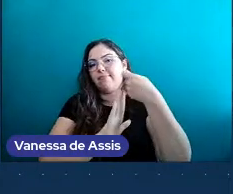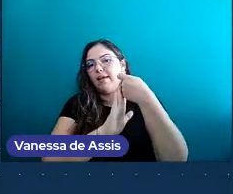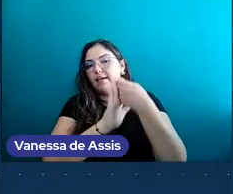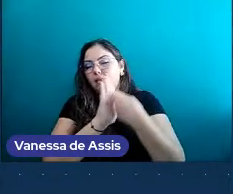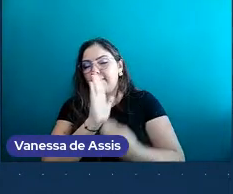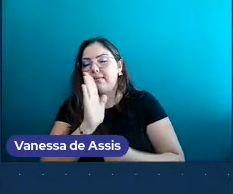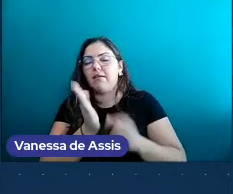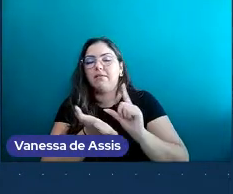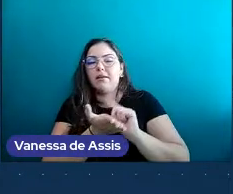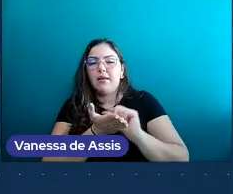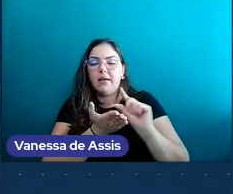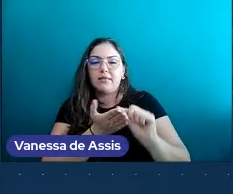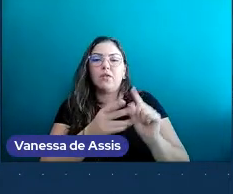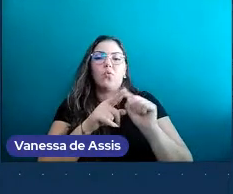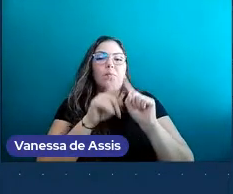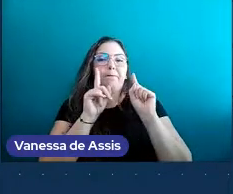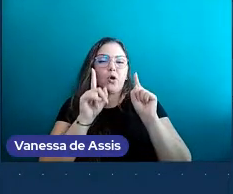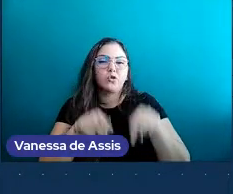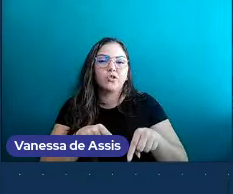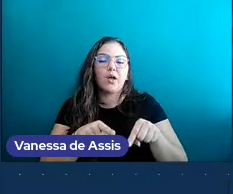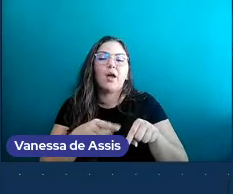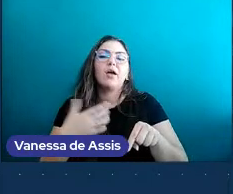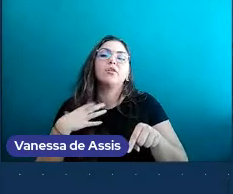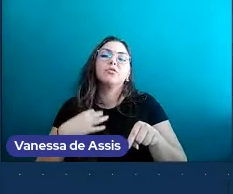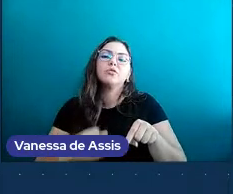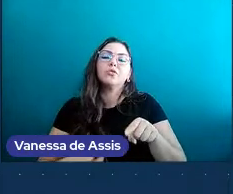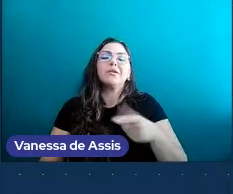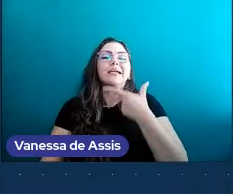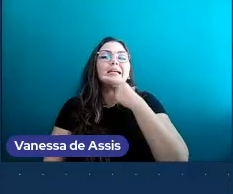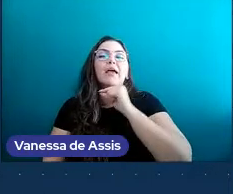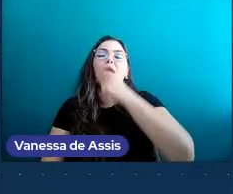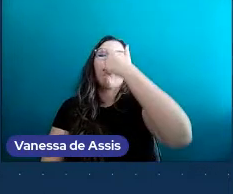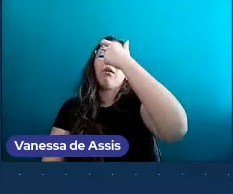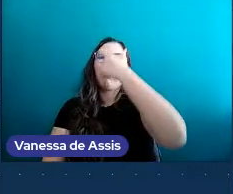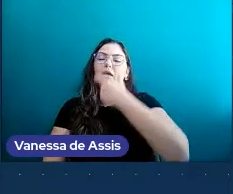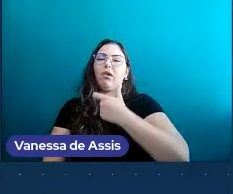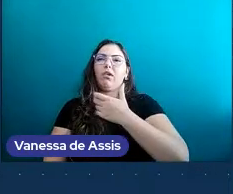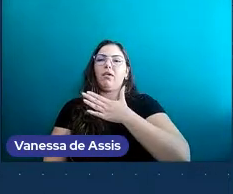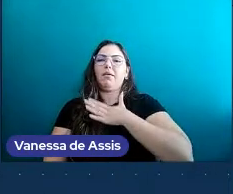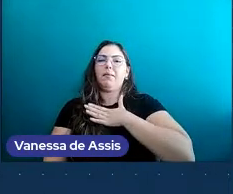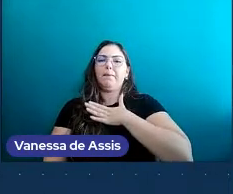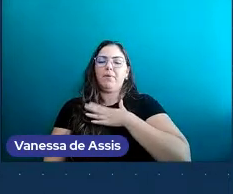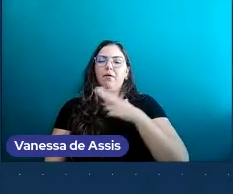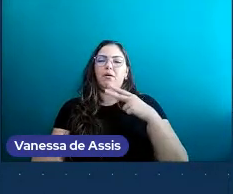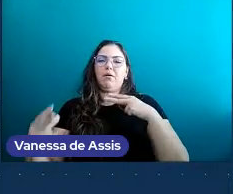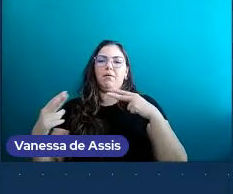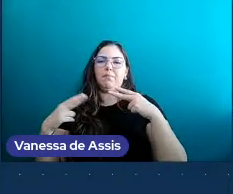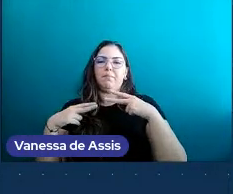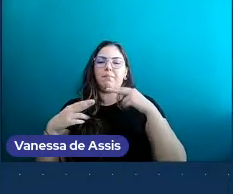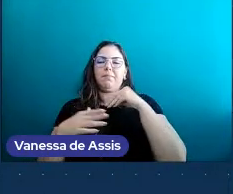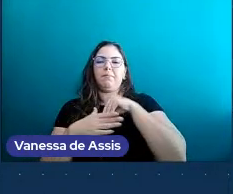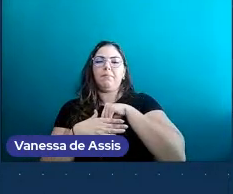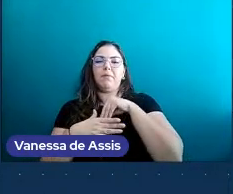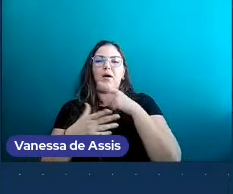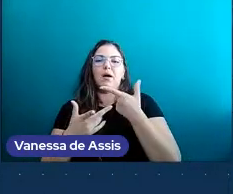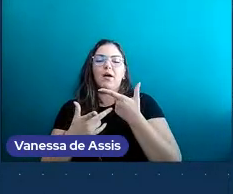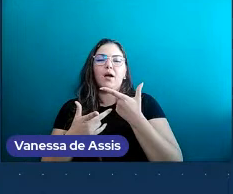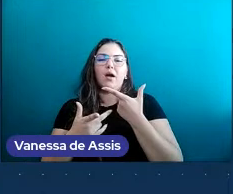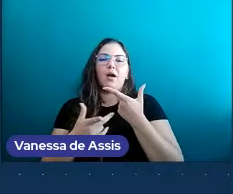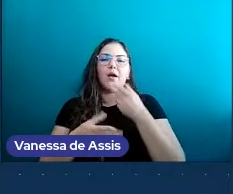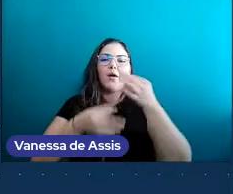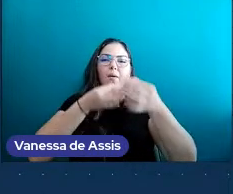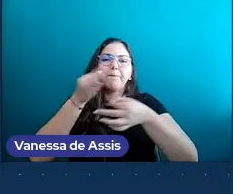artigos, quem era a pessoa pesquisadora, qual era a implicação dela com o tema